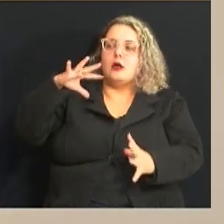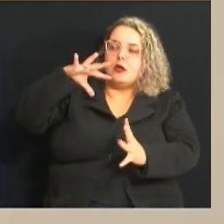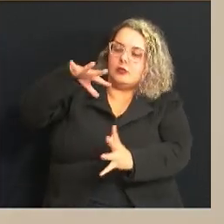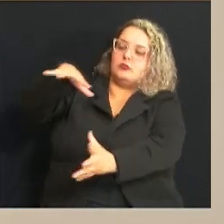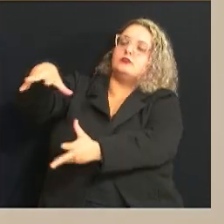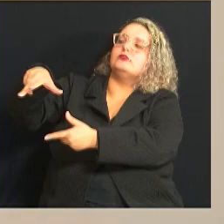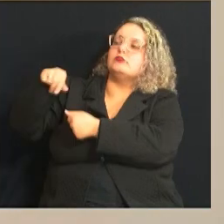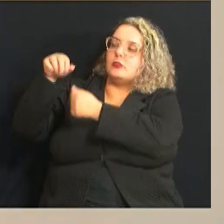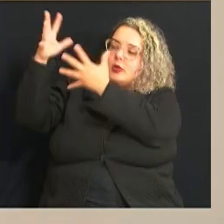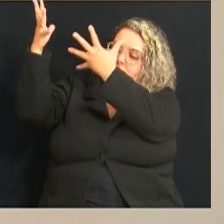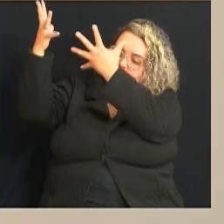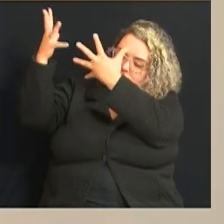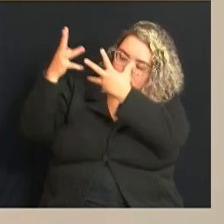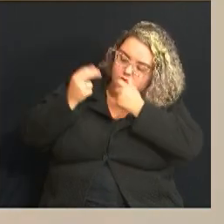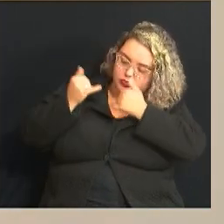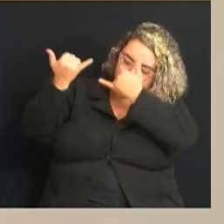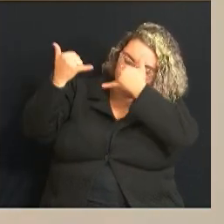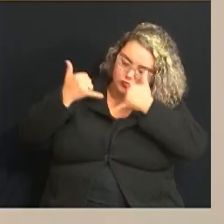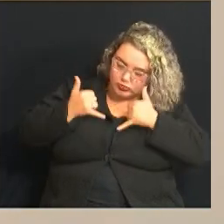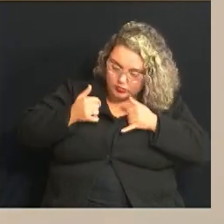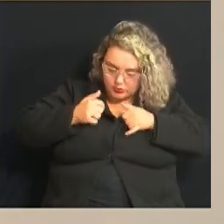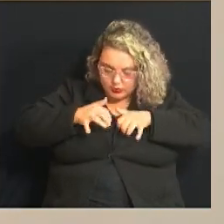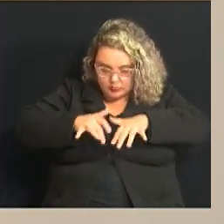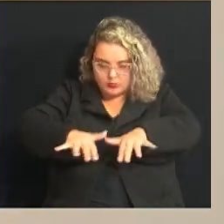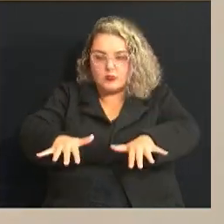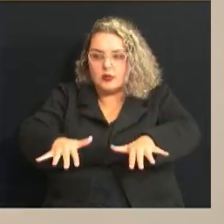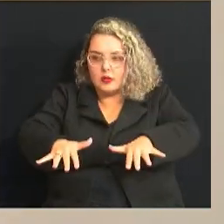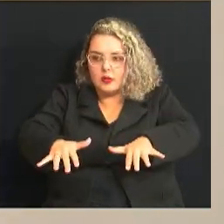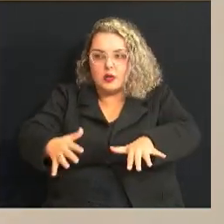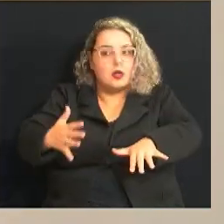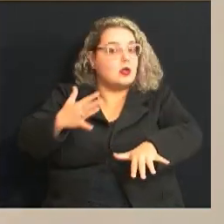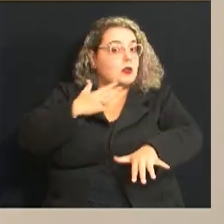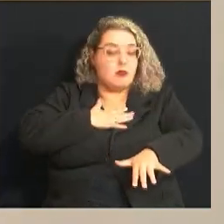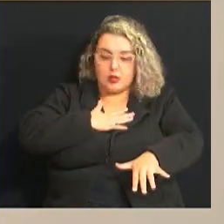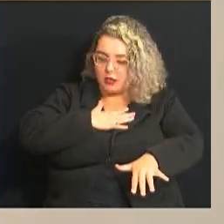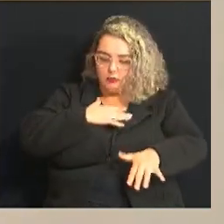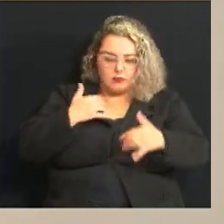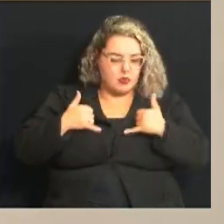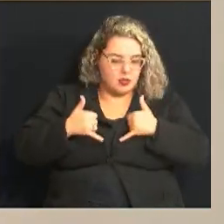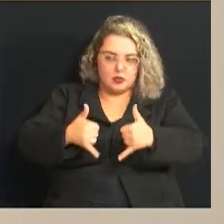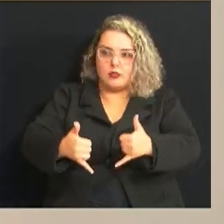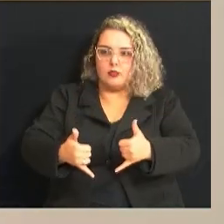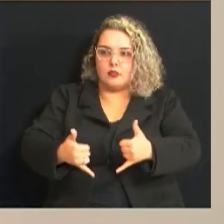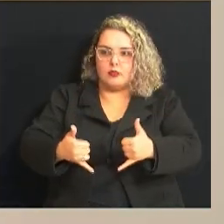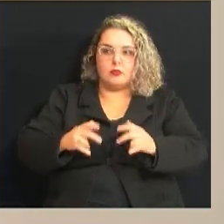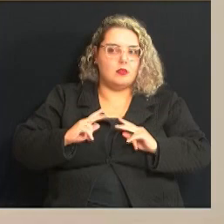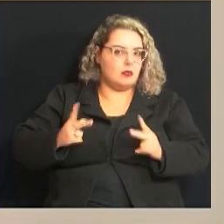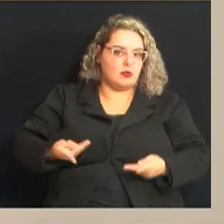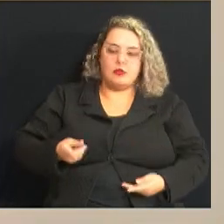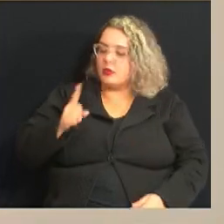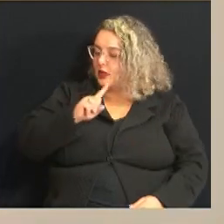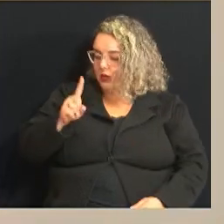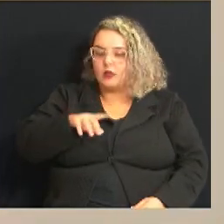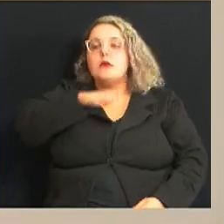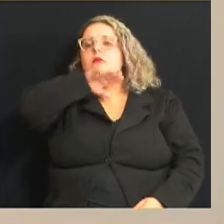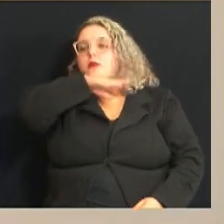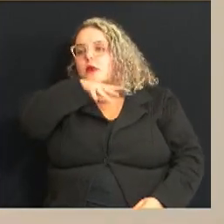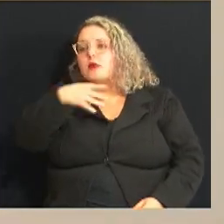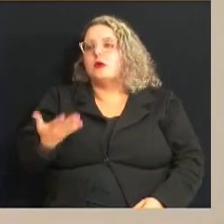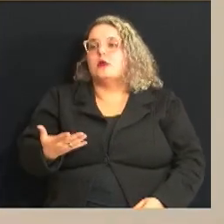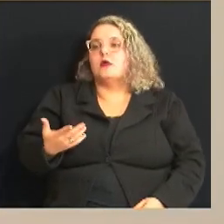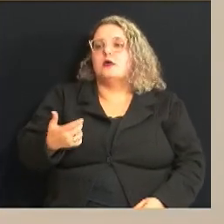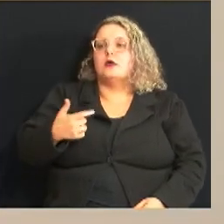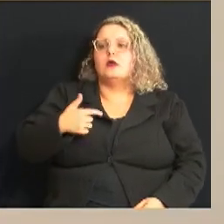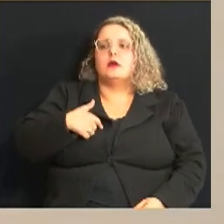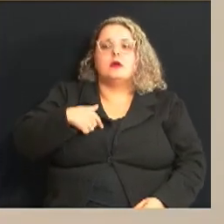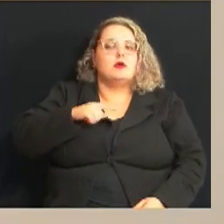meu canal e eu transfiro. Não é a minha energia que vai nem para o paciente humano e nem para o animal. Tanto é que eu não desgasto a